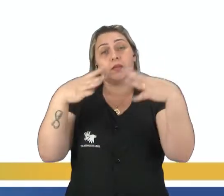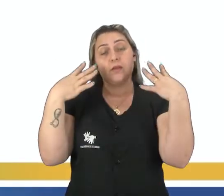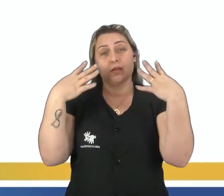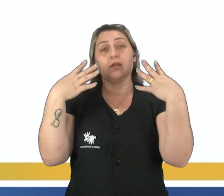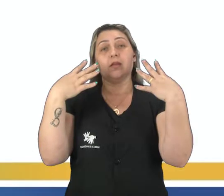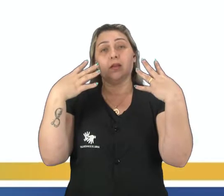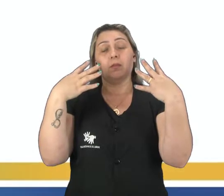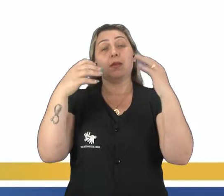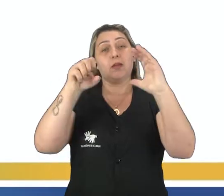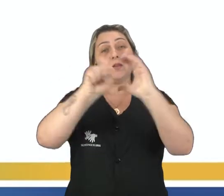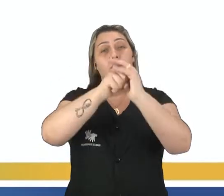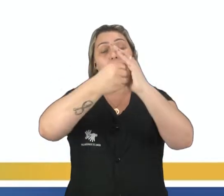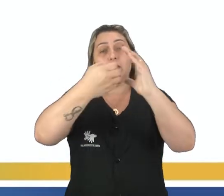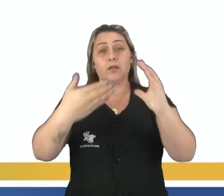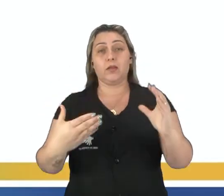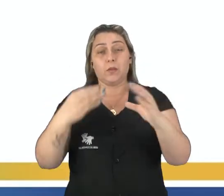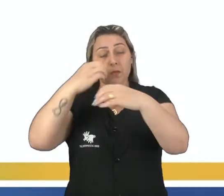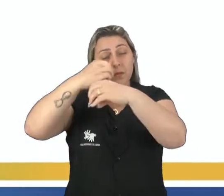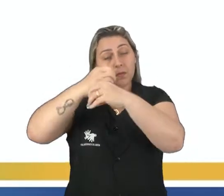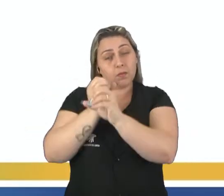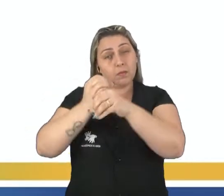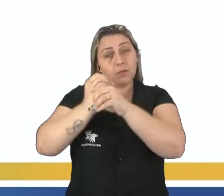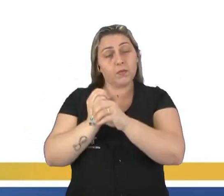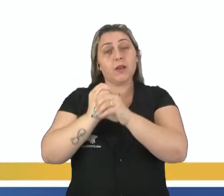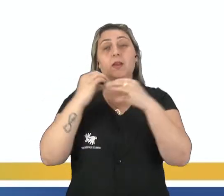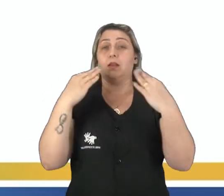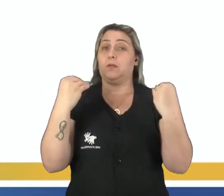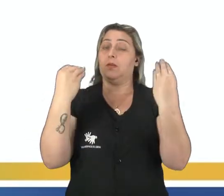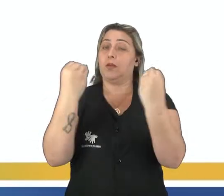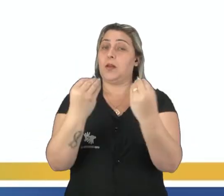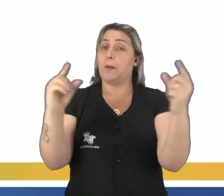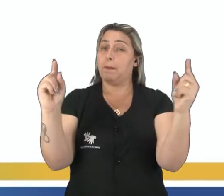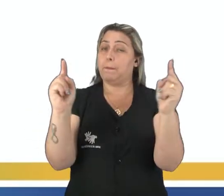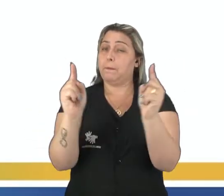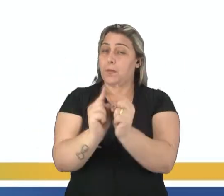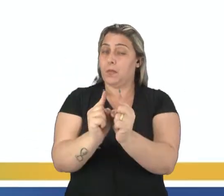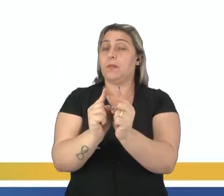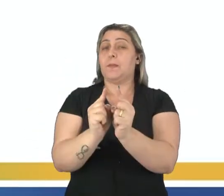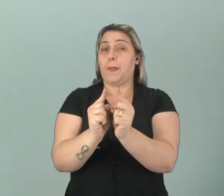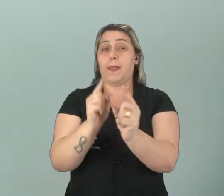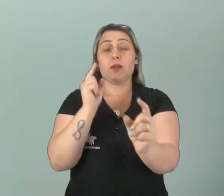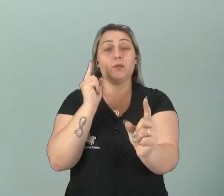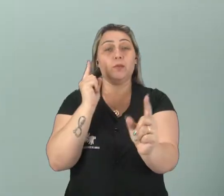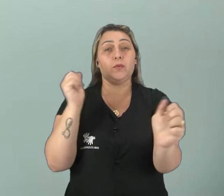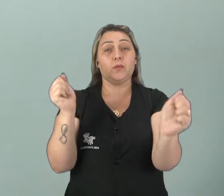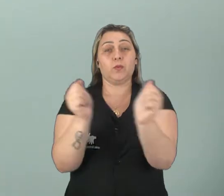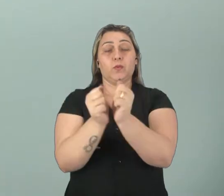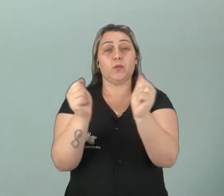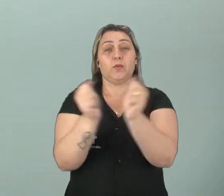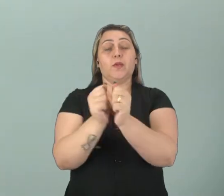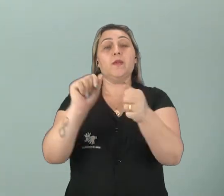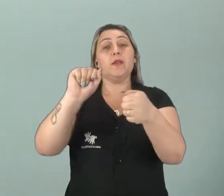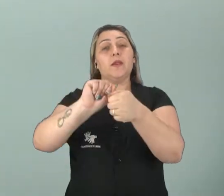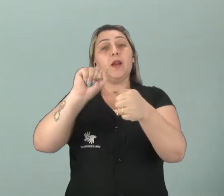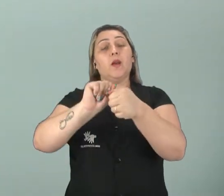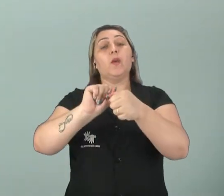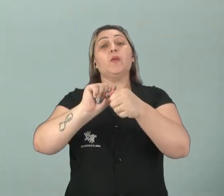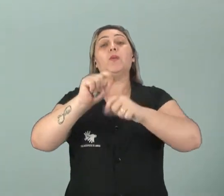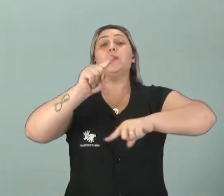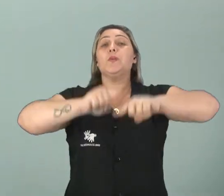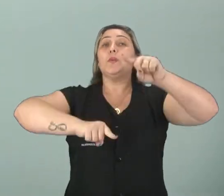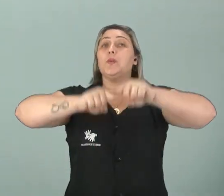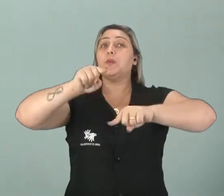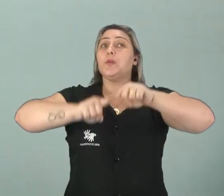para essa característica microscópica aí dessas partículas que são menores e aí quando se juntam, irão formar os corpos.